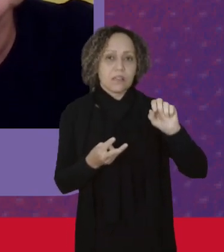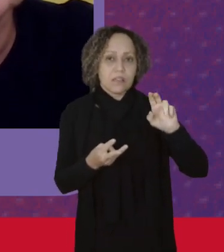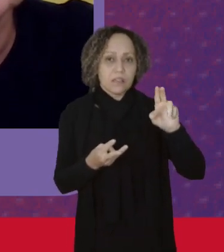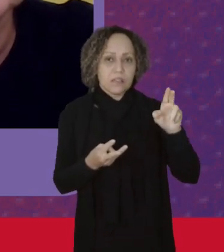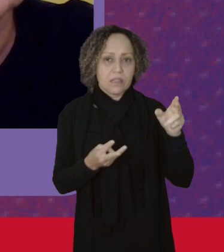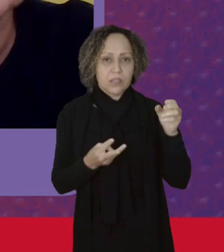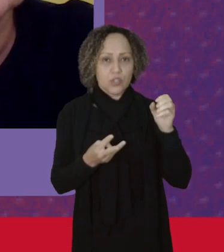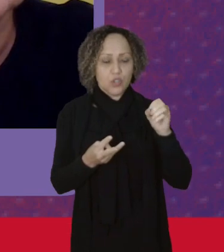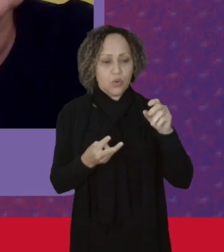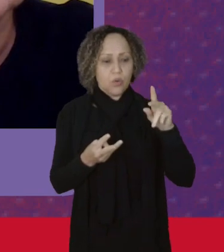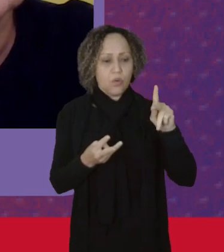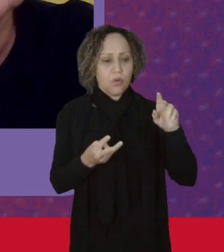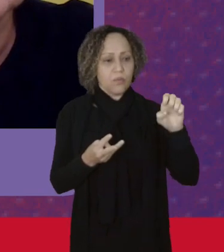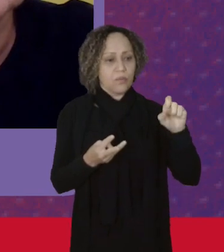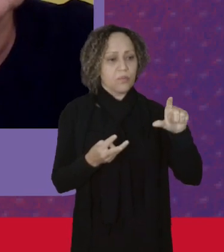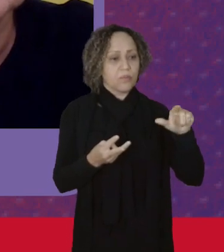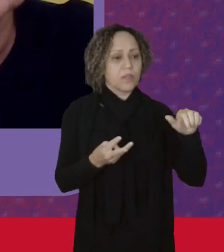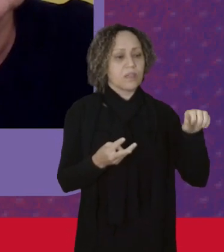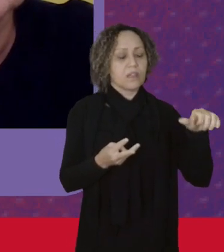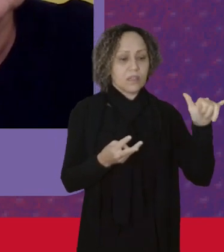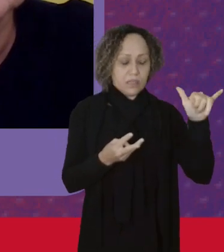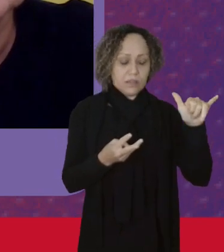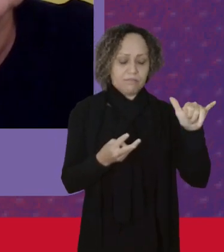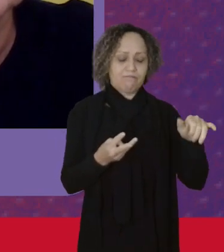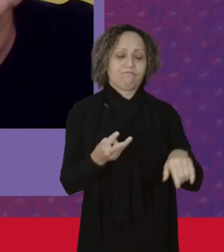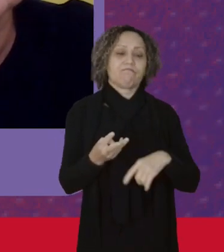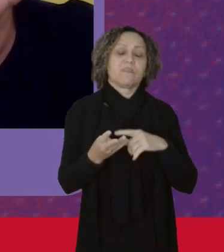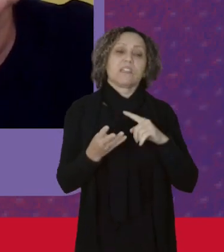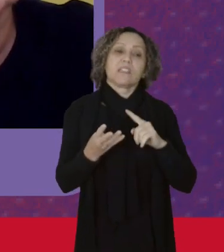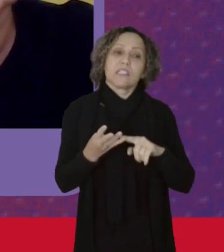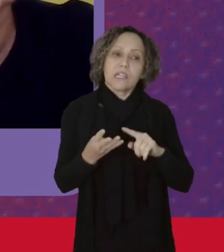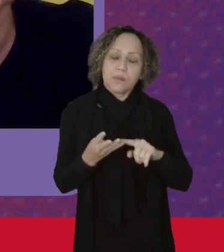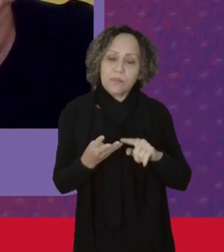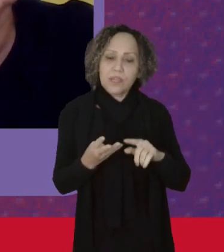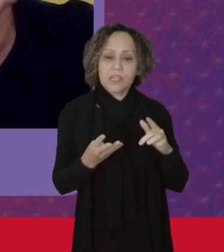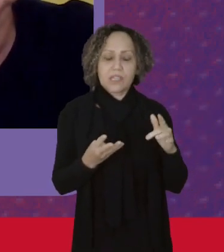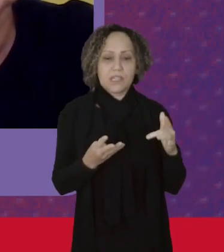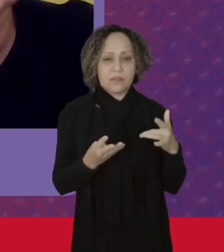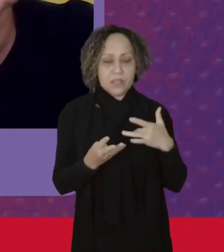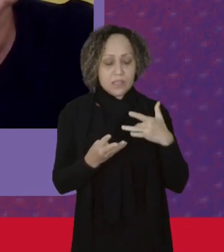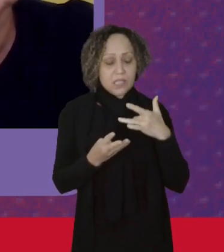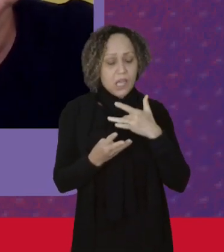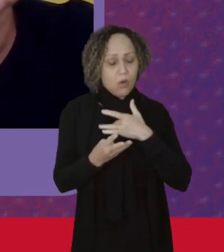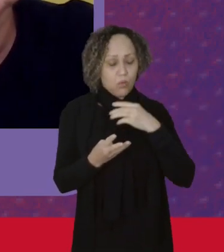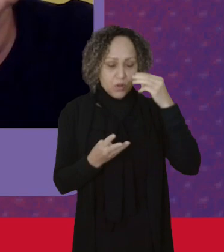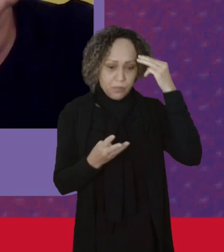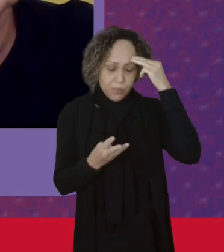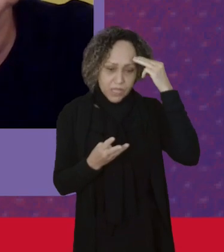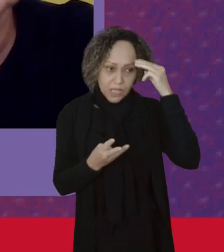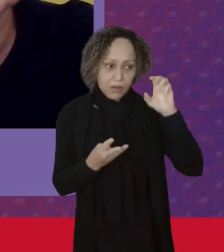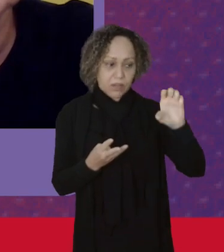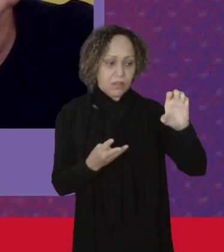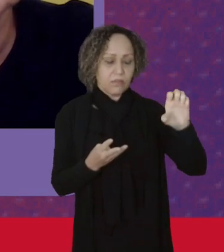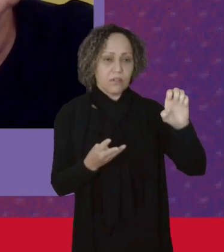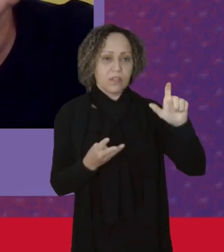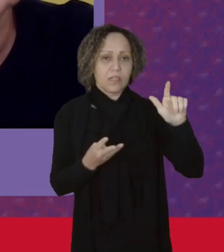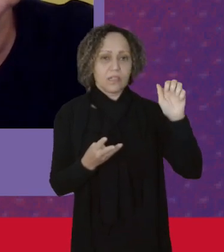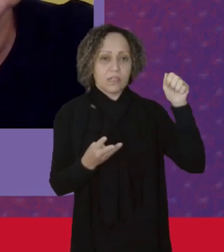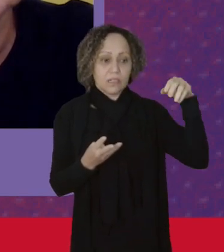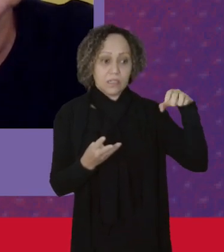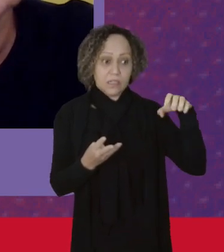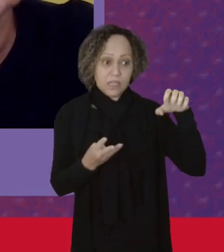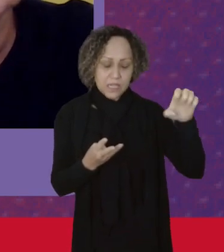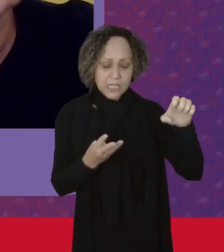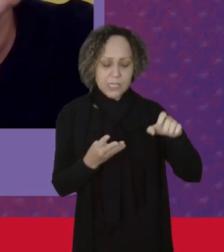aula sobre saúde mental, que também foi dada pela Eliane Cruz. Então, a gente convida vocês a assistirem as 4